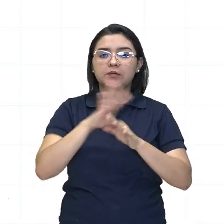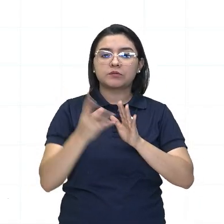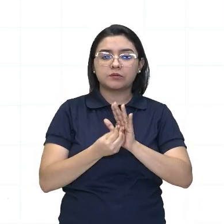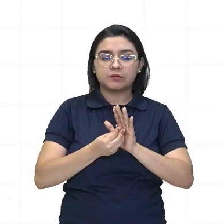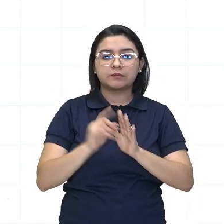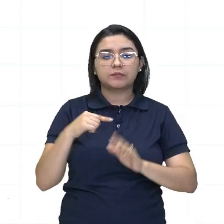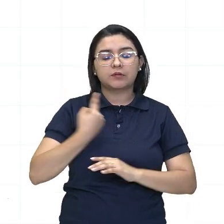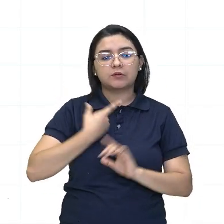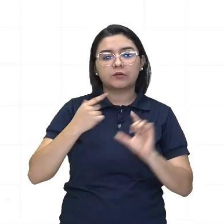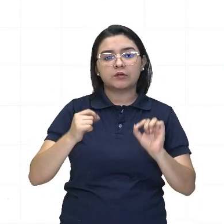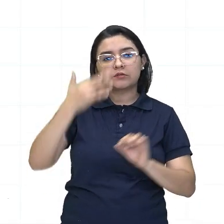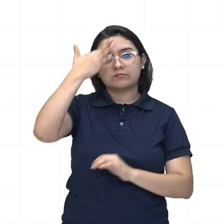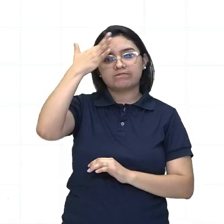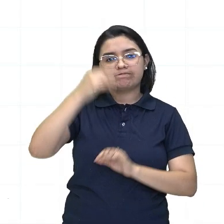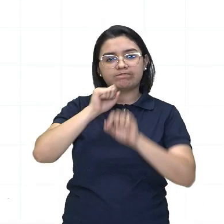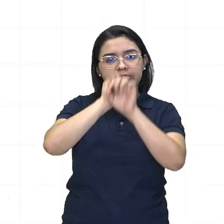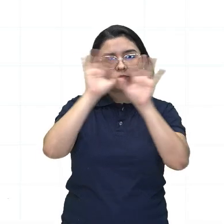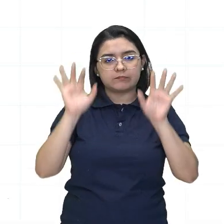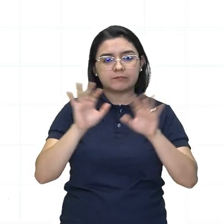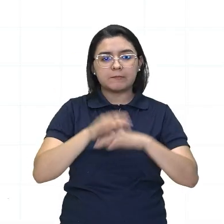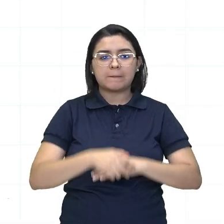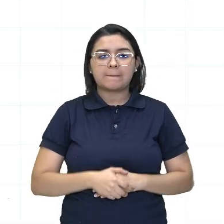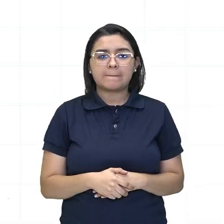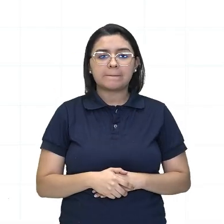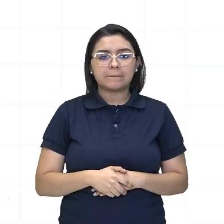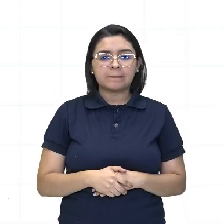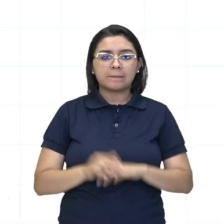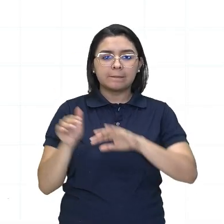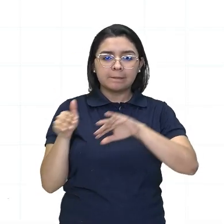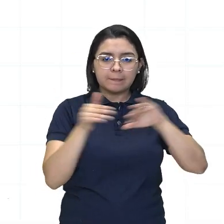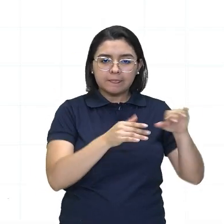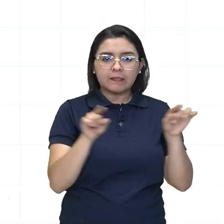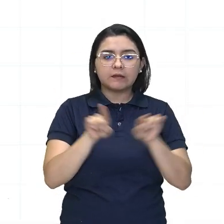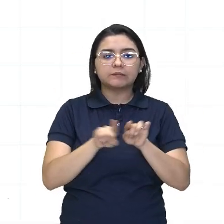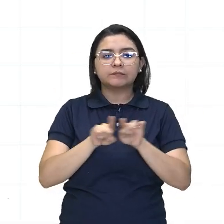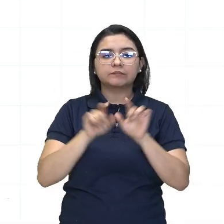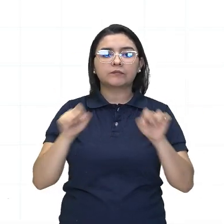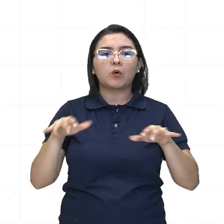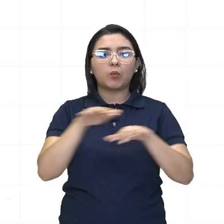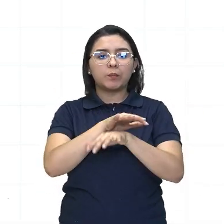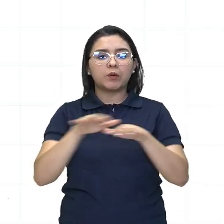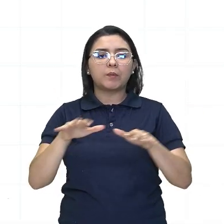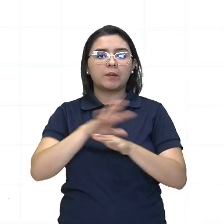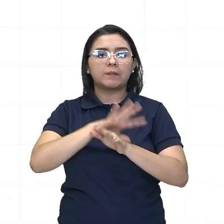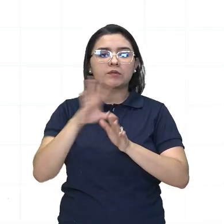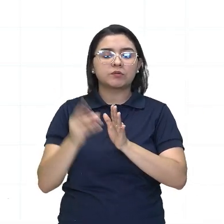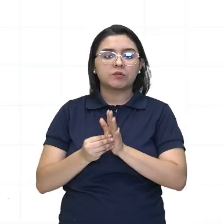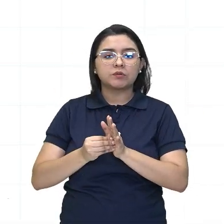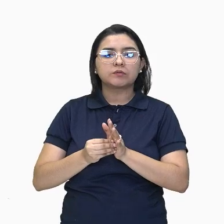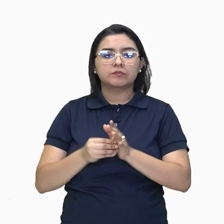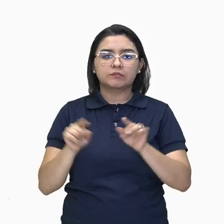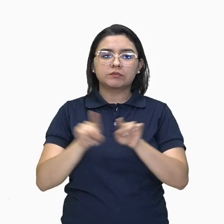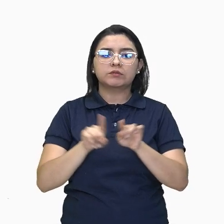para a gente entender um pouco mais. E aí nós temos o bioma Amazônia, ele engloba